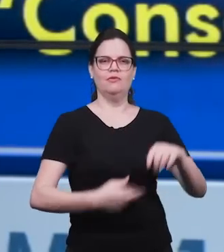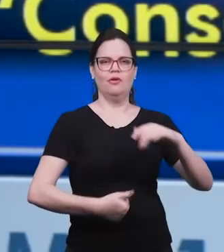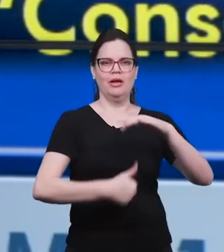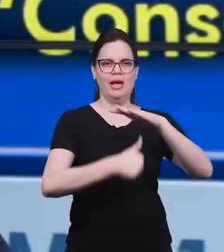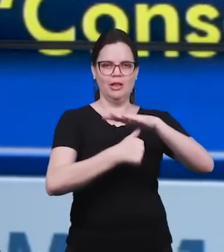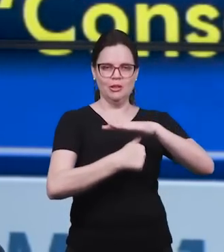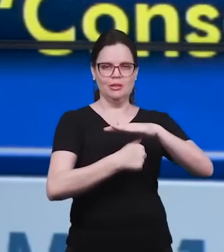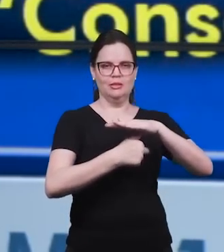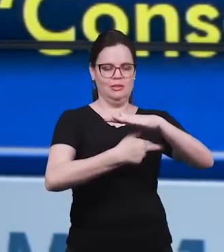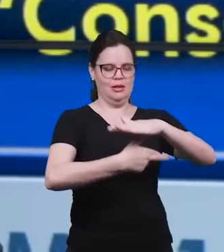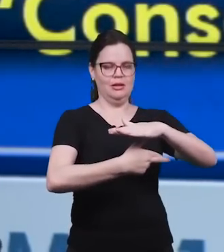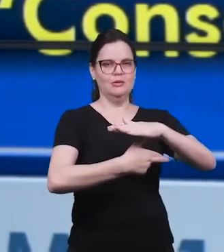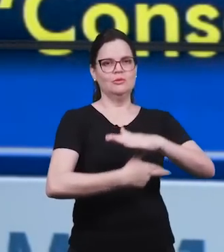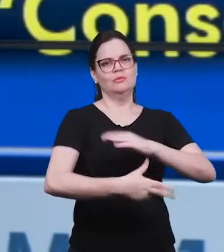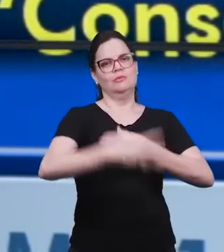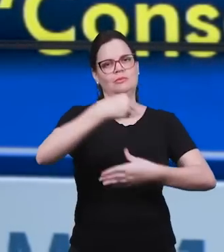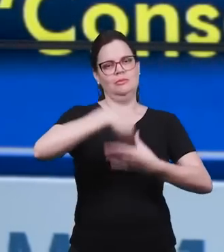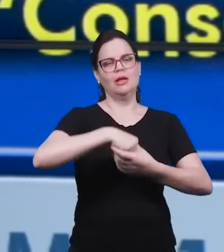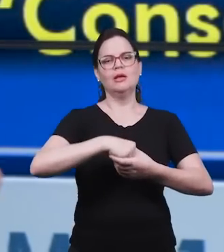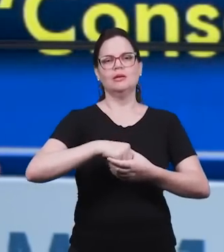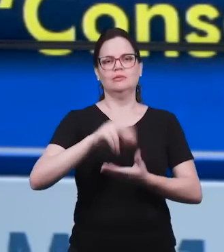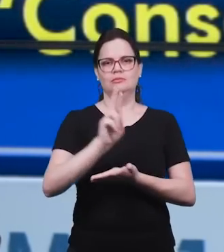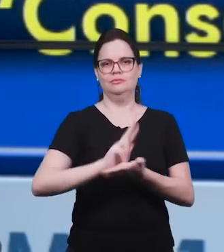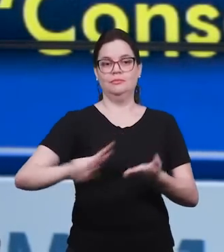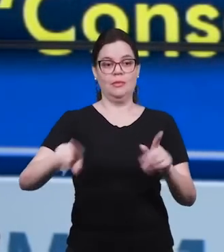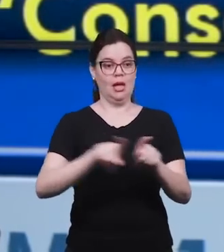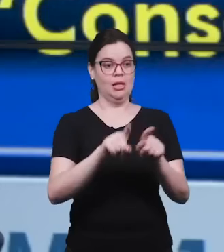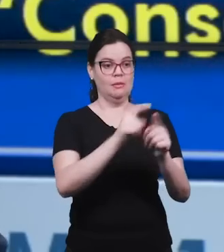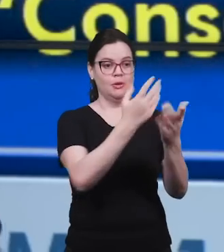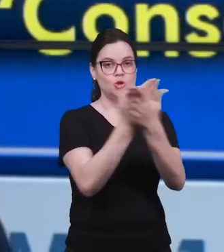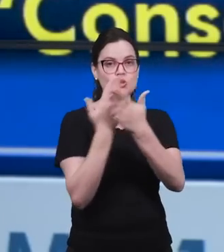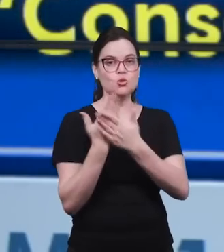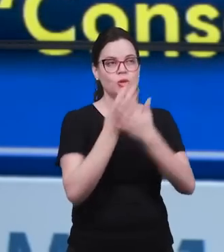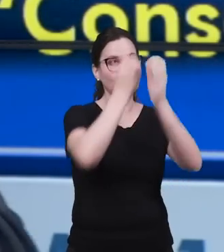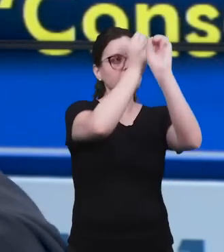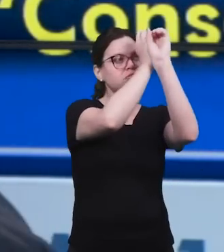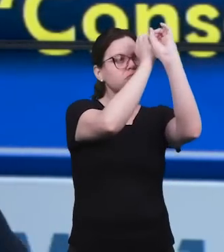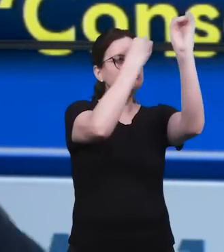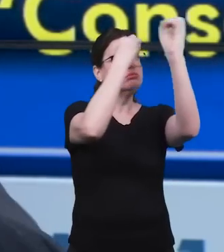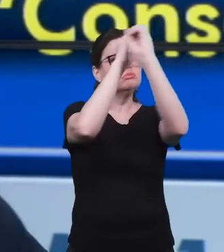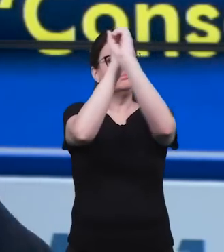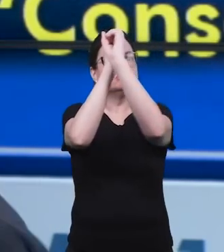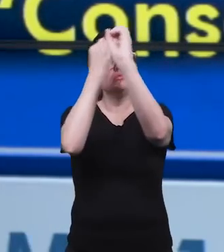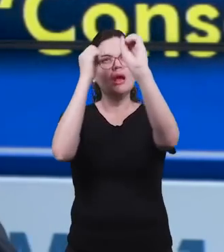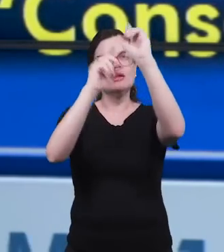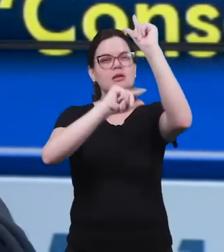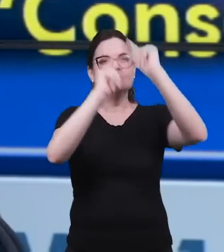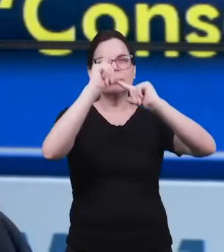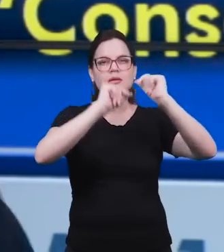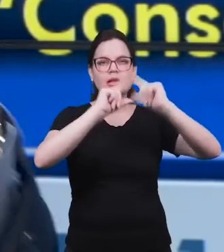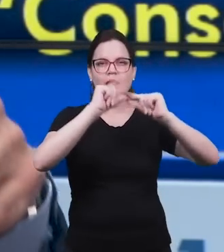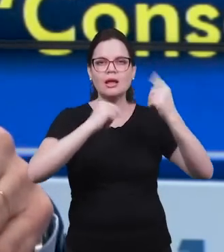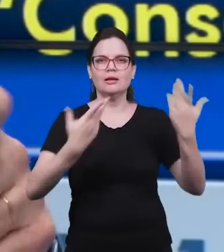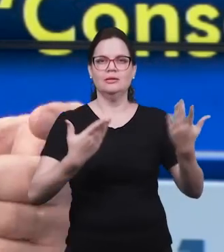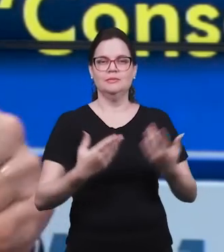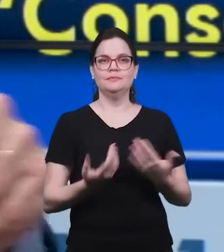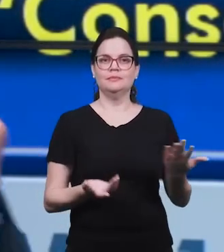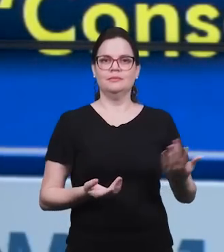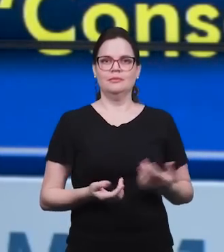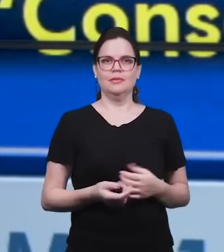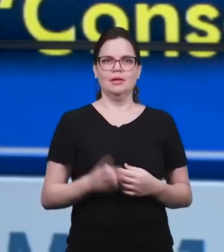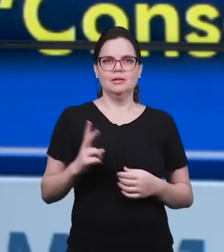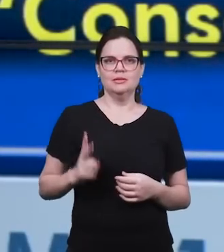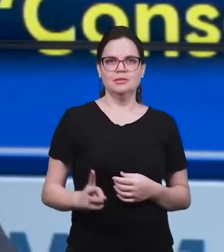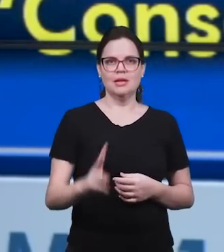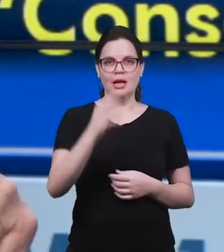ele era conhecido também porque ele estudava astronomia. Então, muitos trabalhos deles foram reconhecidos em outras universidades, e eles